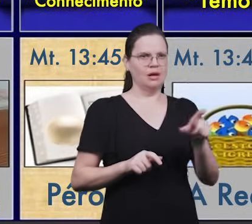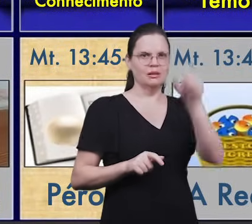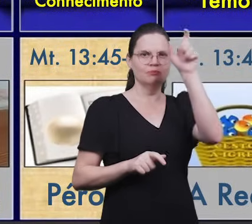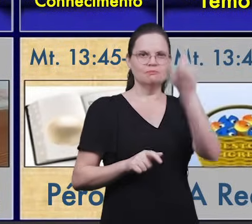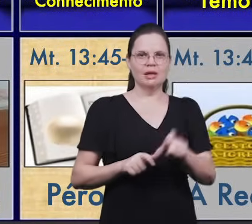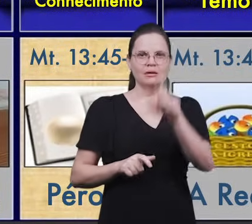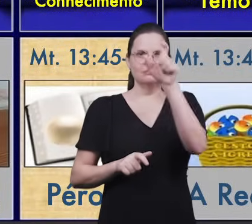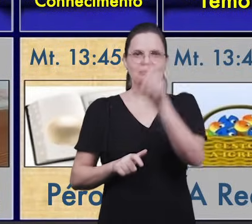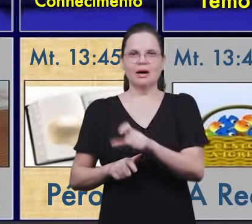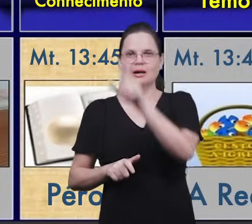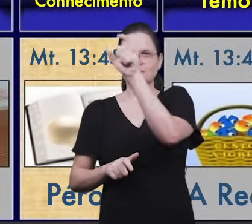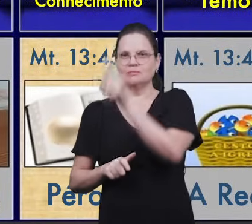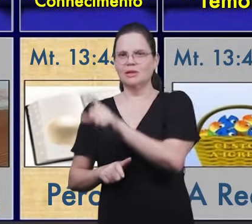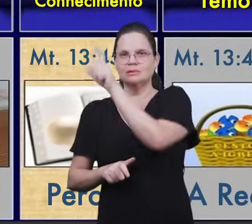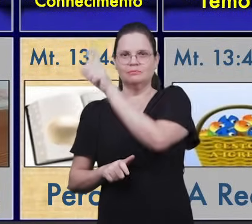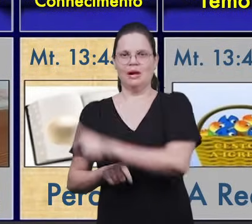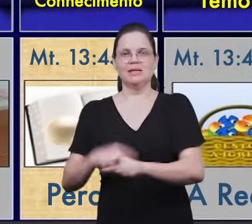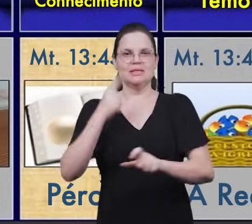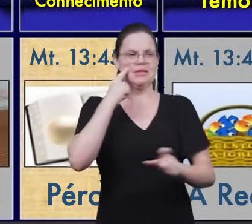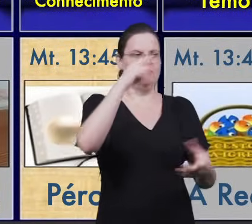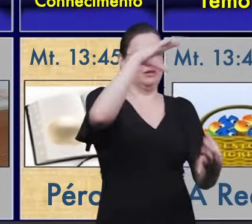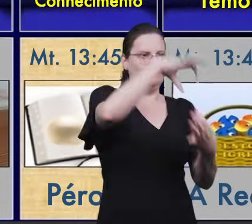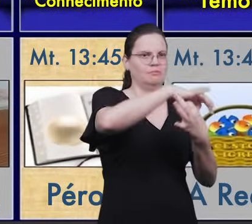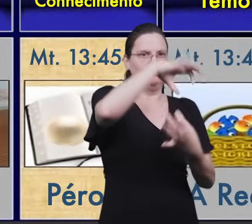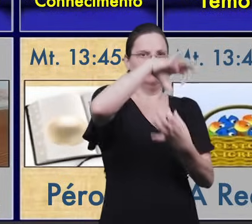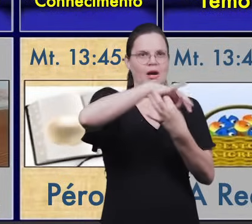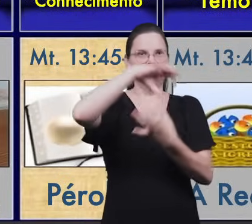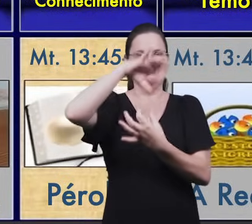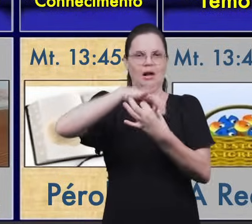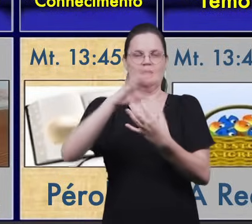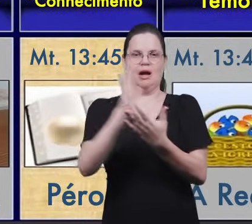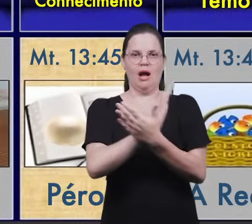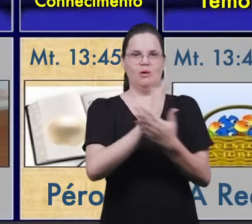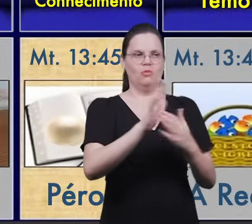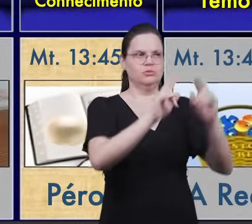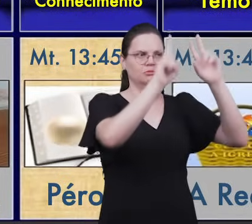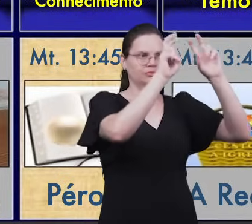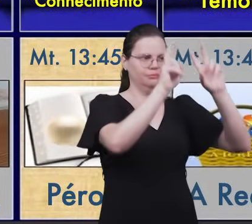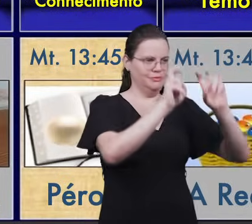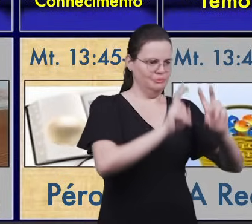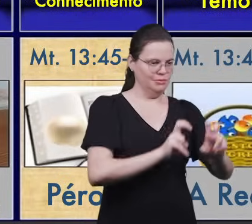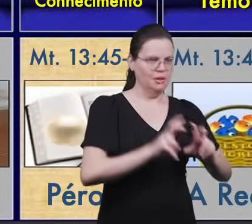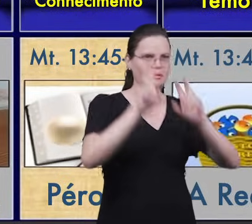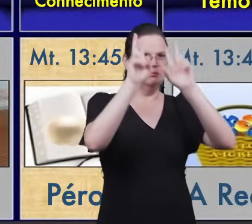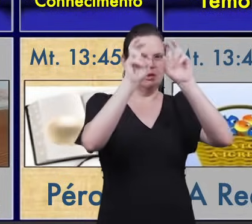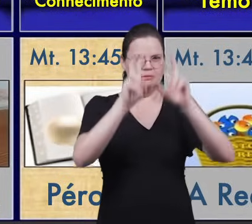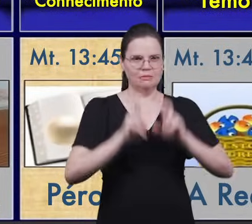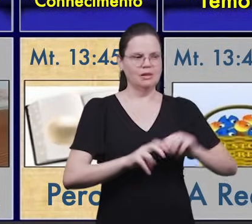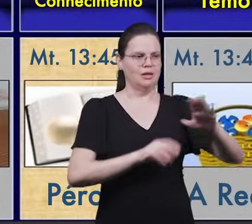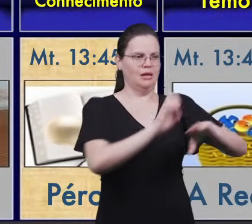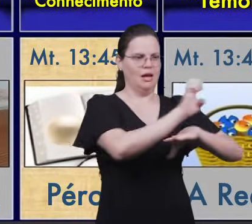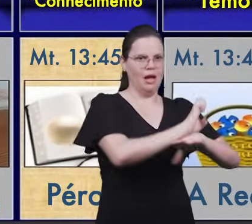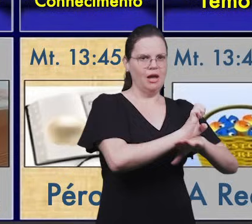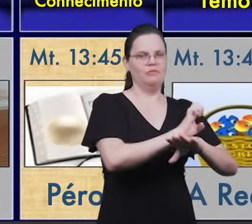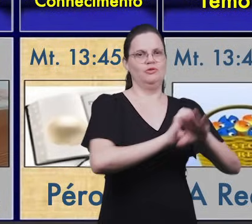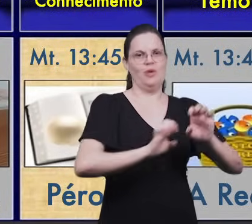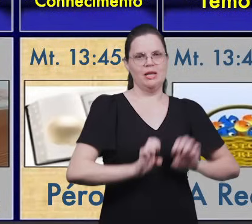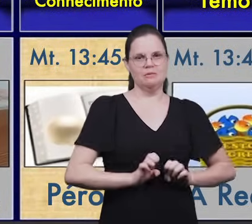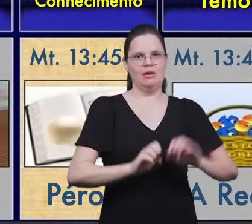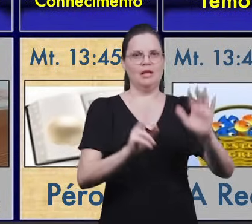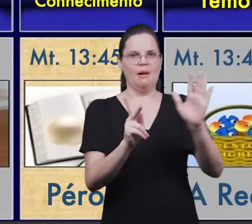aqui, você tem uma correlação entre alguns aspectos. Você tem ali Éfeso, Esmirna,